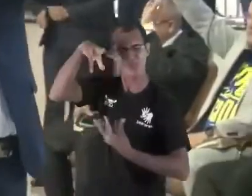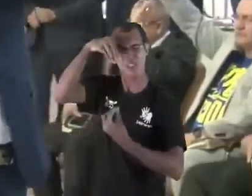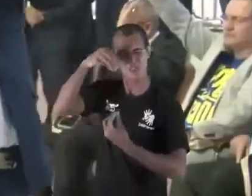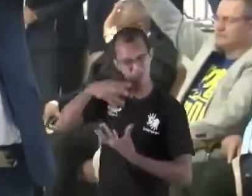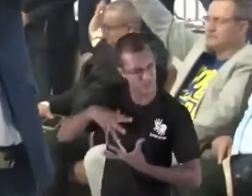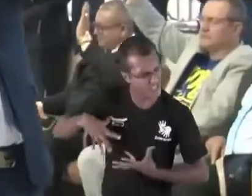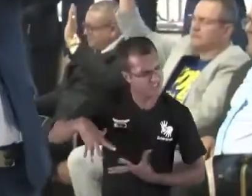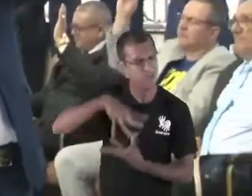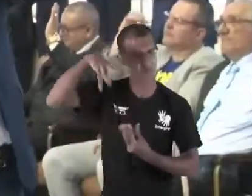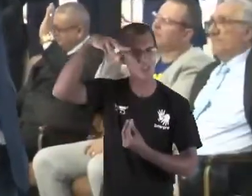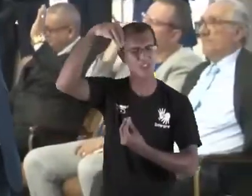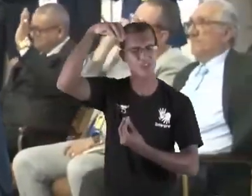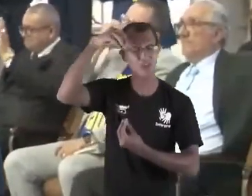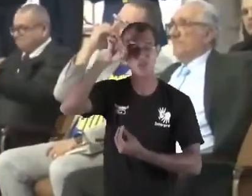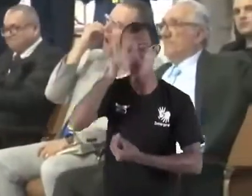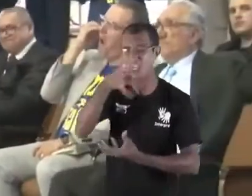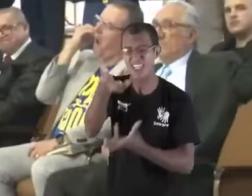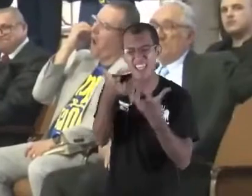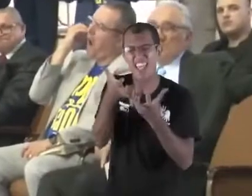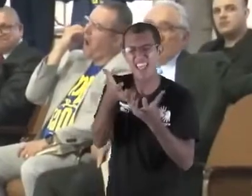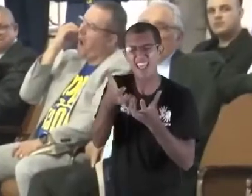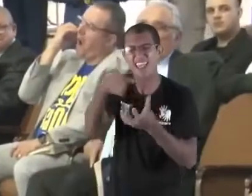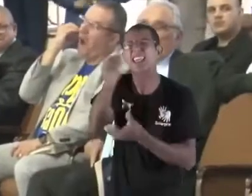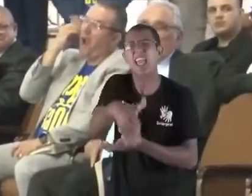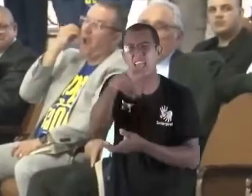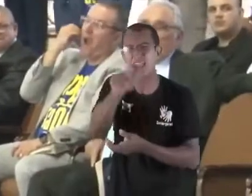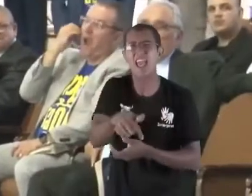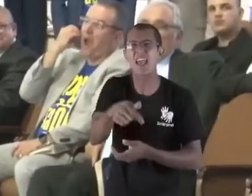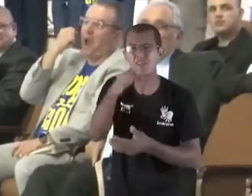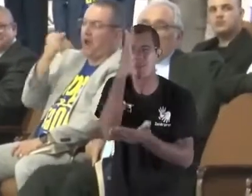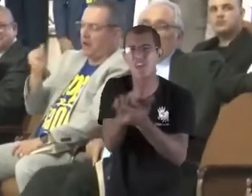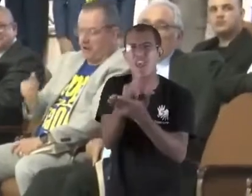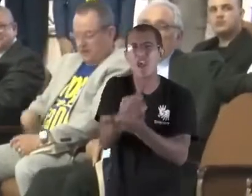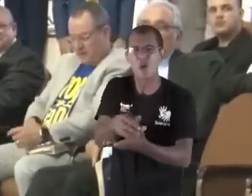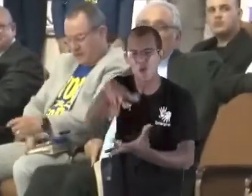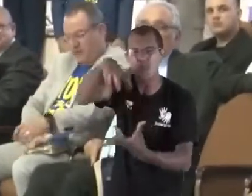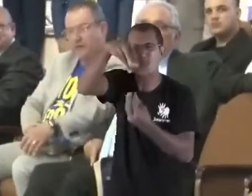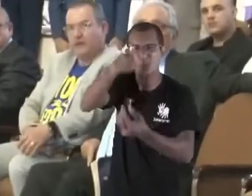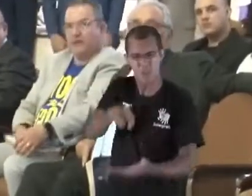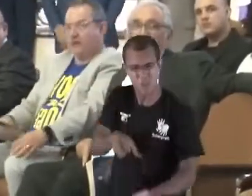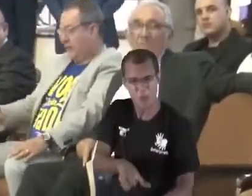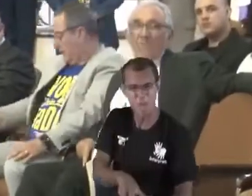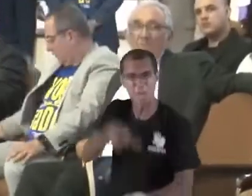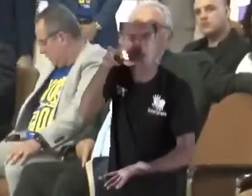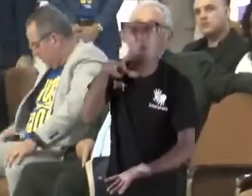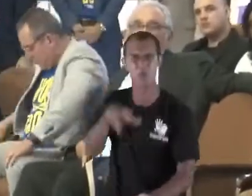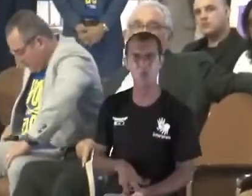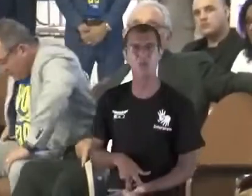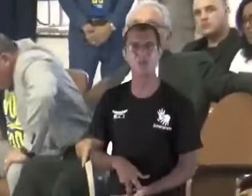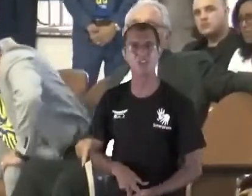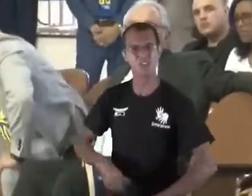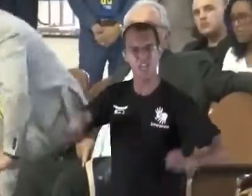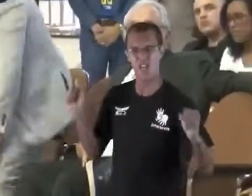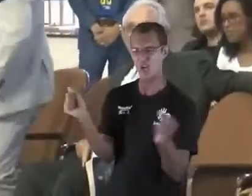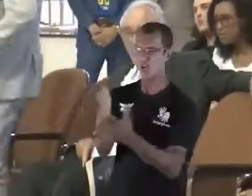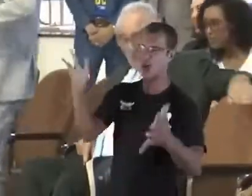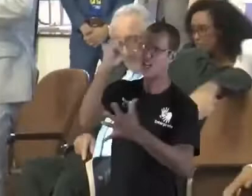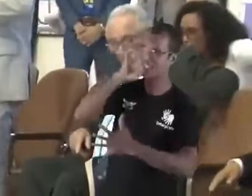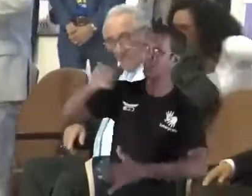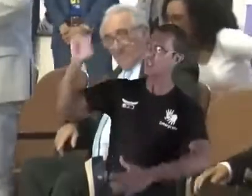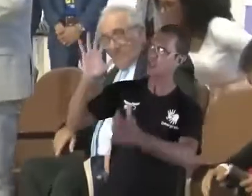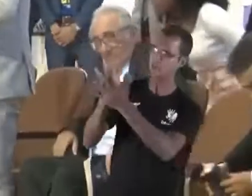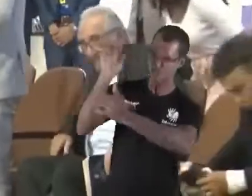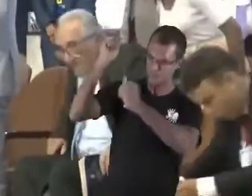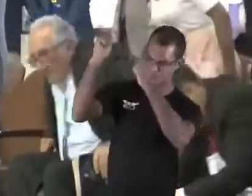espírito. Só quem é guiado pelo espírito dá um pulo desse banco, fica em pé dando glória a